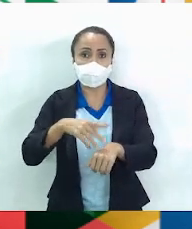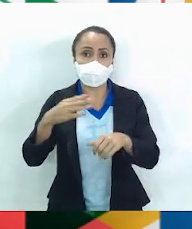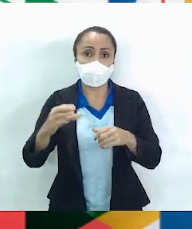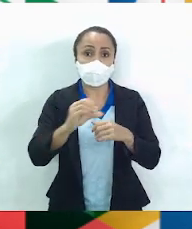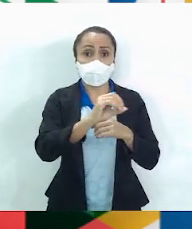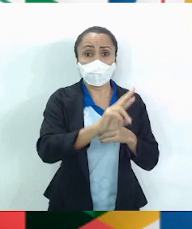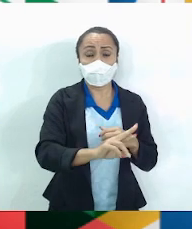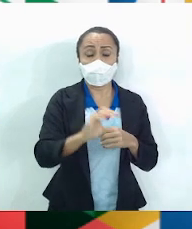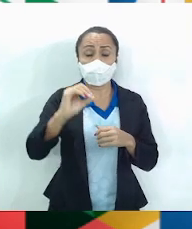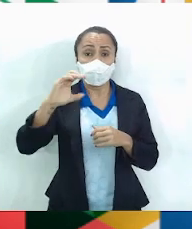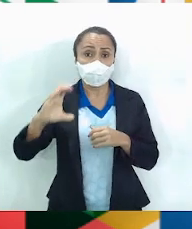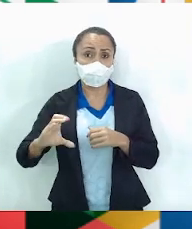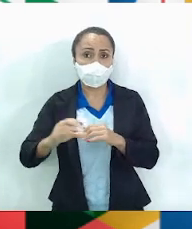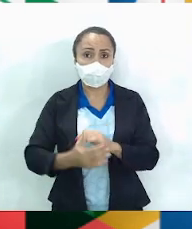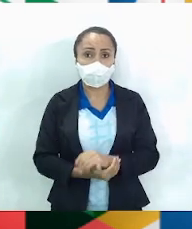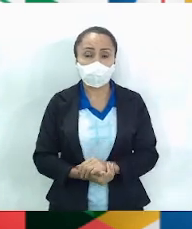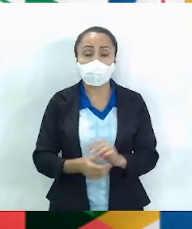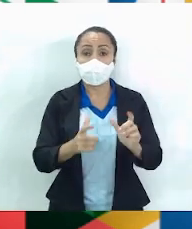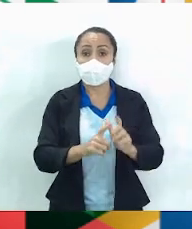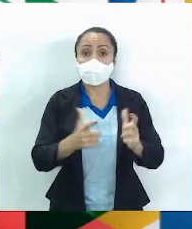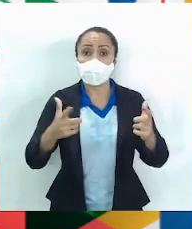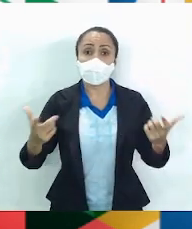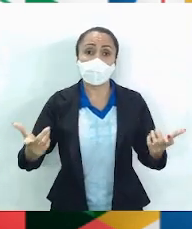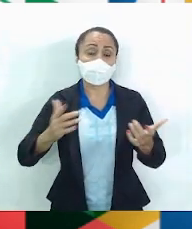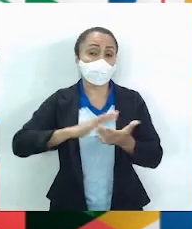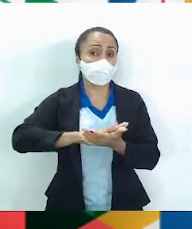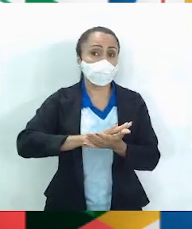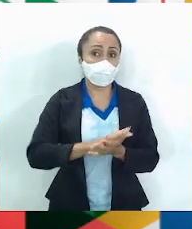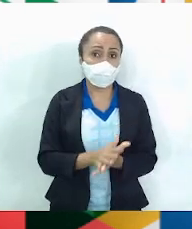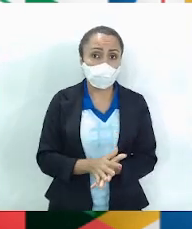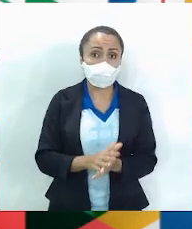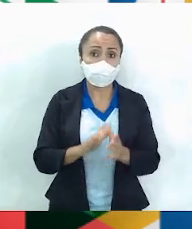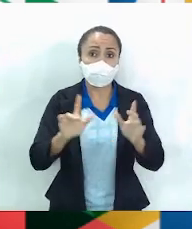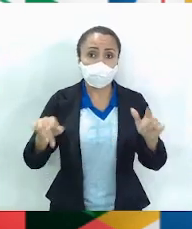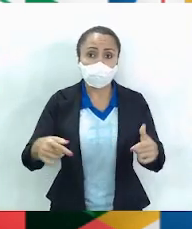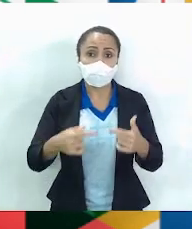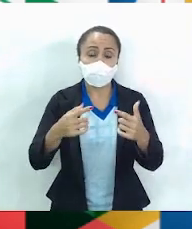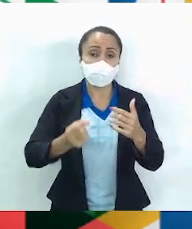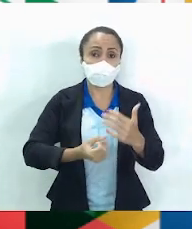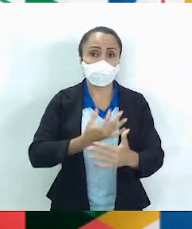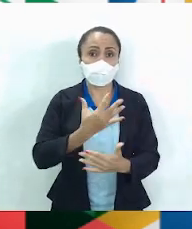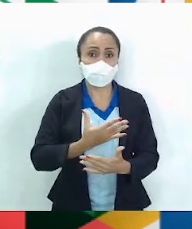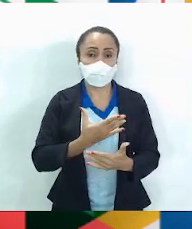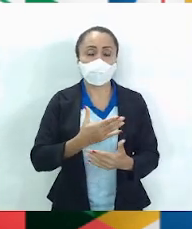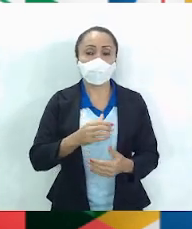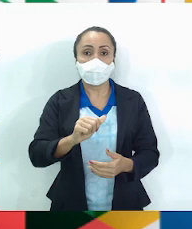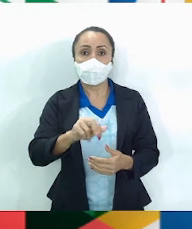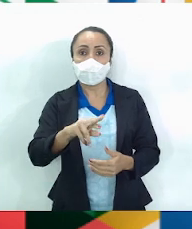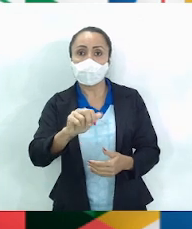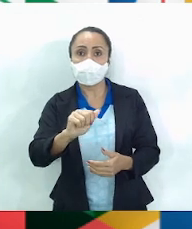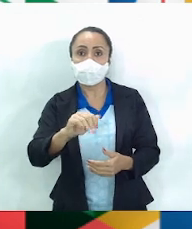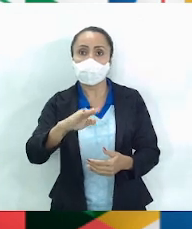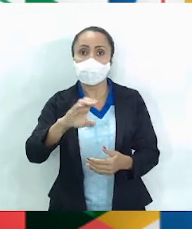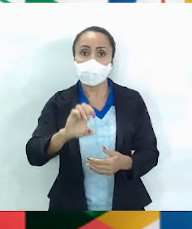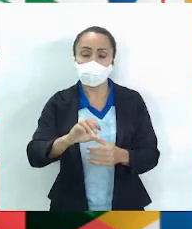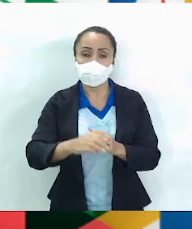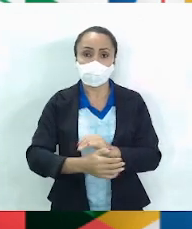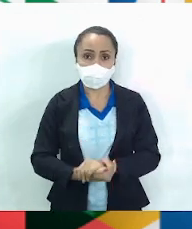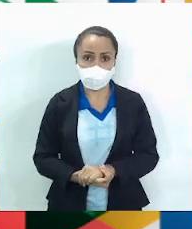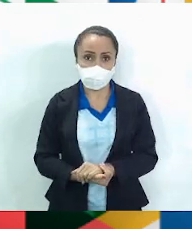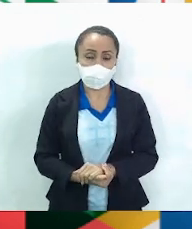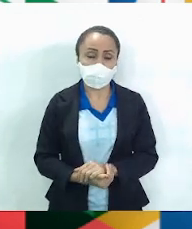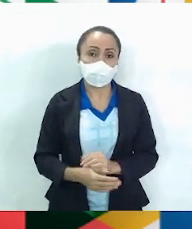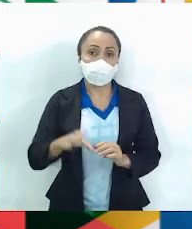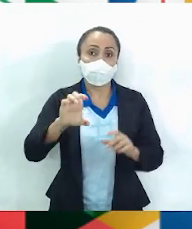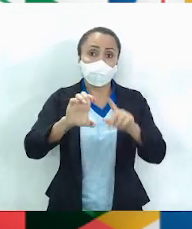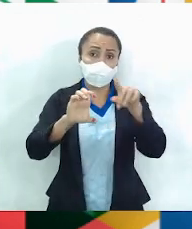Ocidente. D. Aumentaram o preconceito contra os indivíduos de origem árabe e religião islâmica.